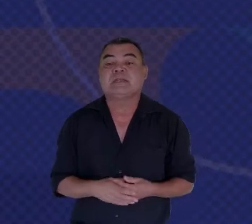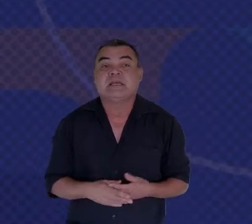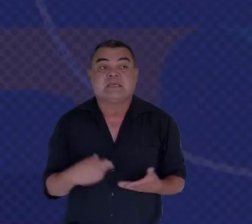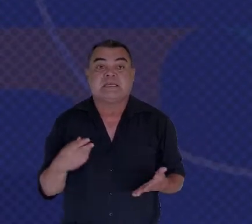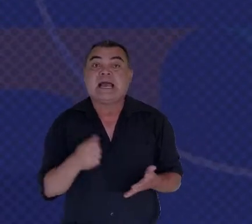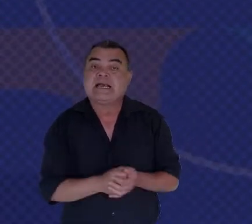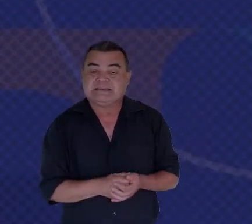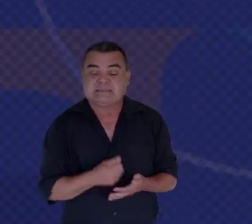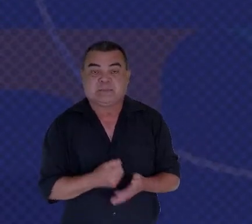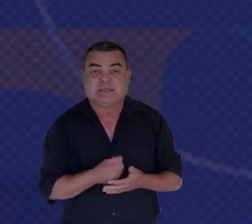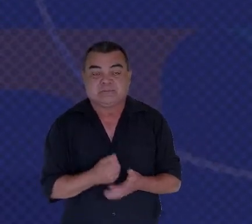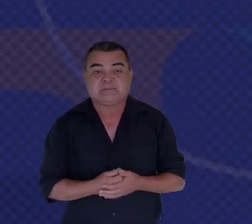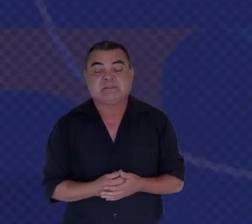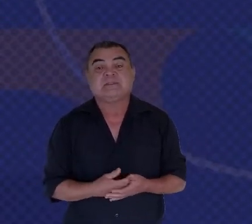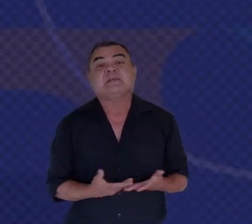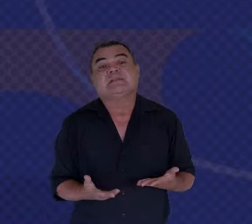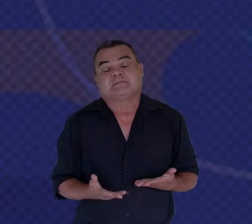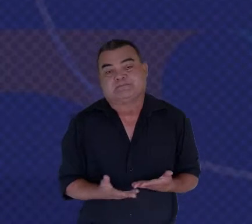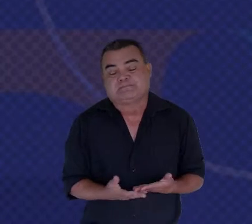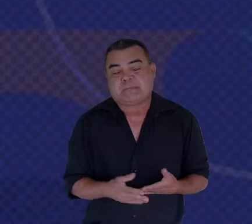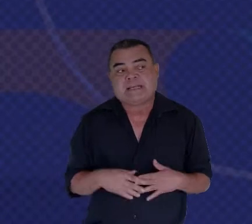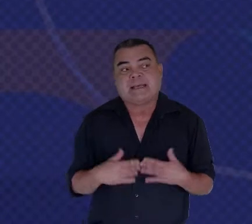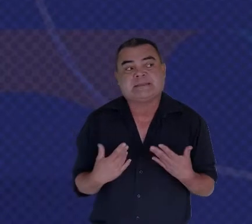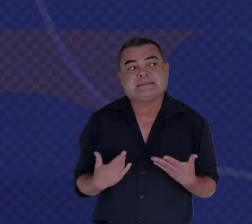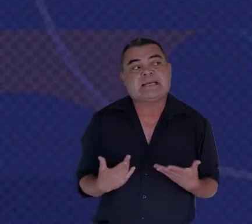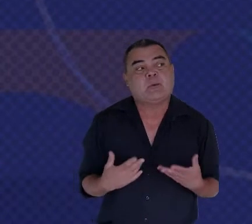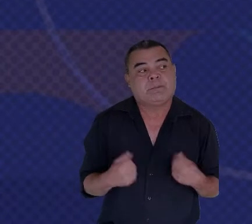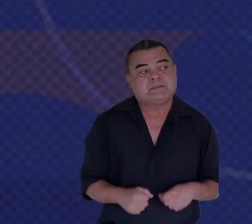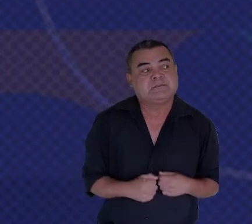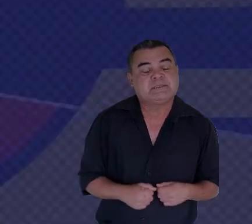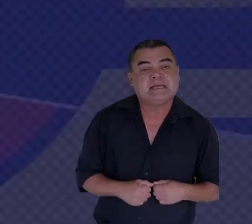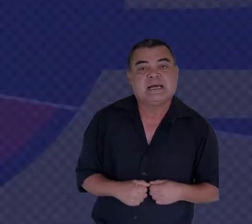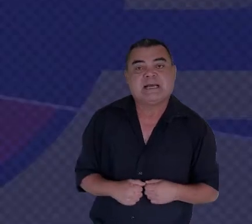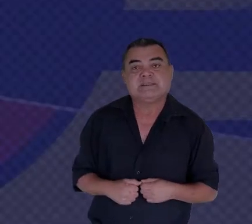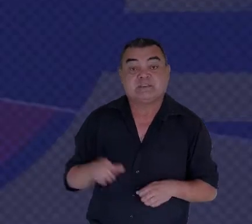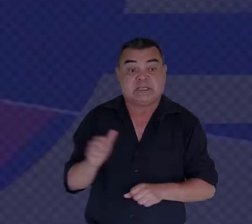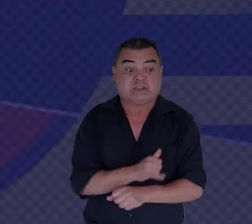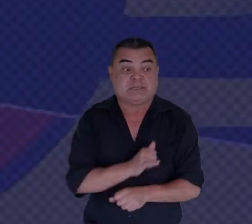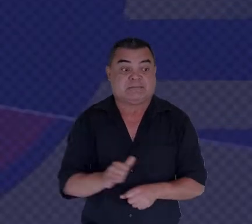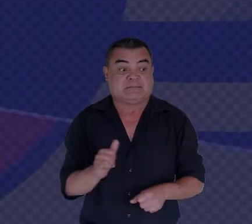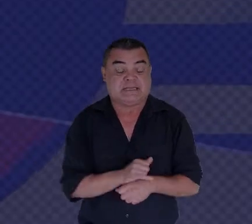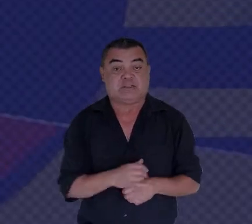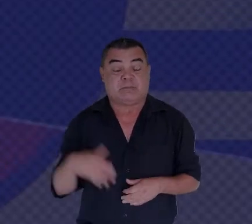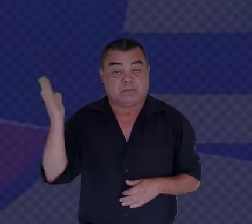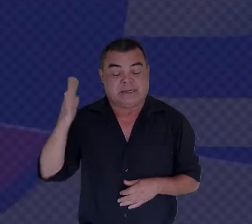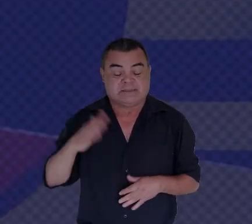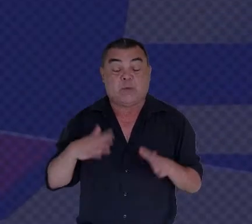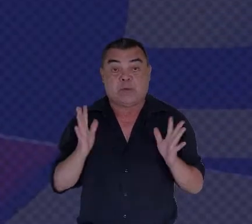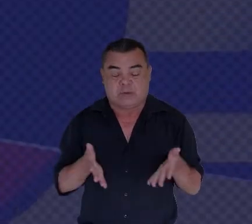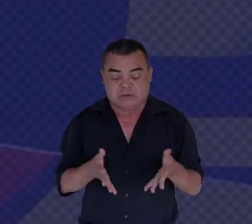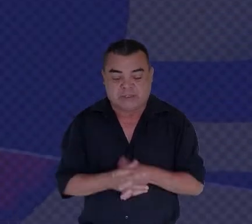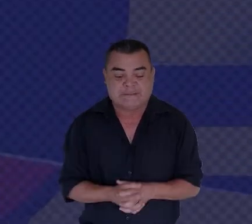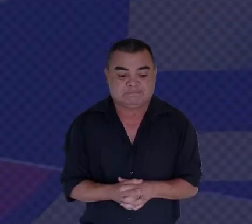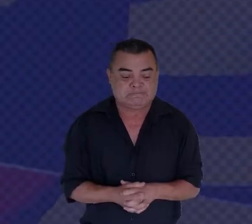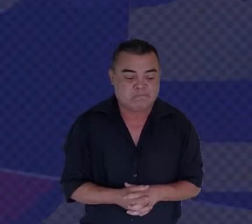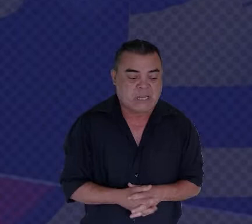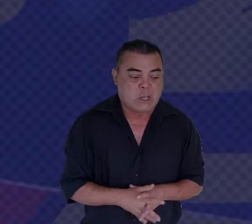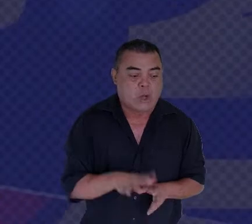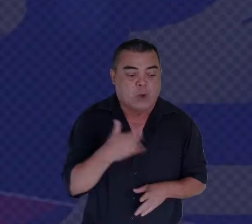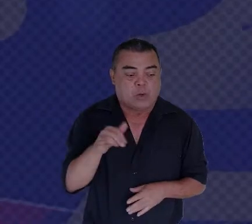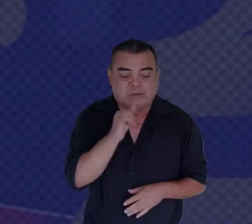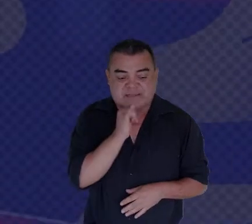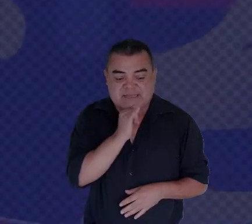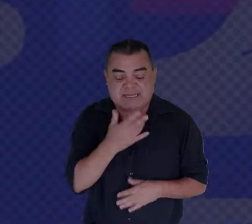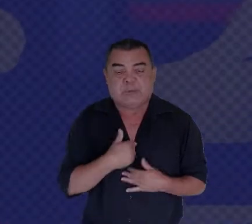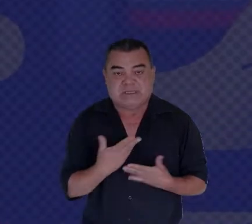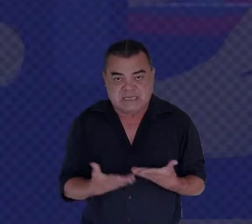do bloco Chains marcou tracks são possibilidades estratégicas para o Brasil hoje a o outro